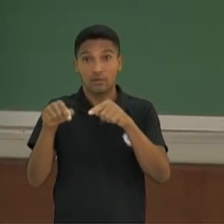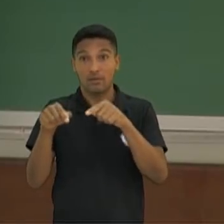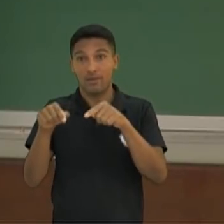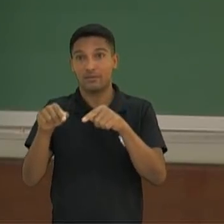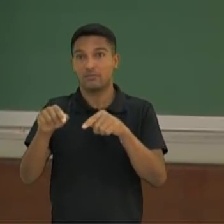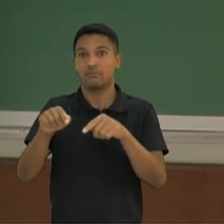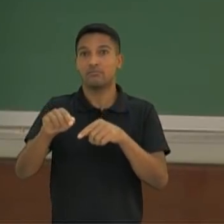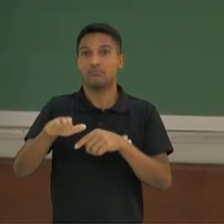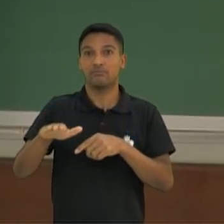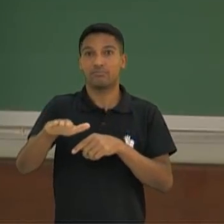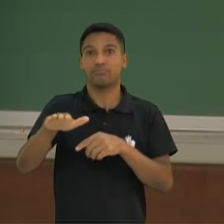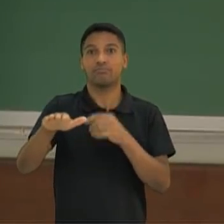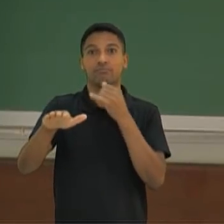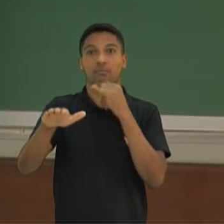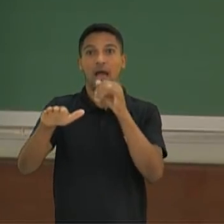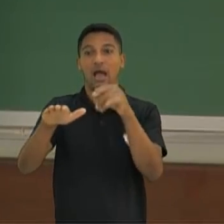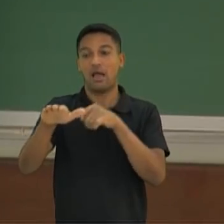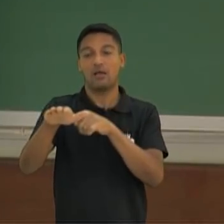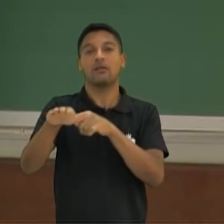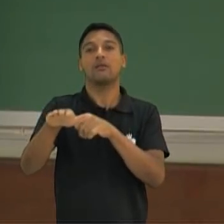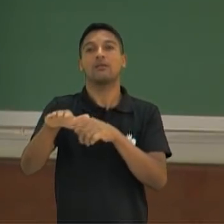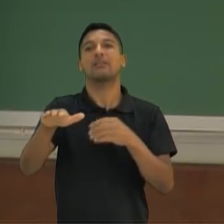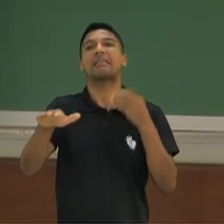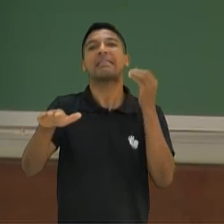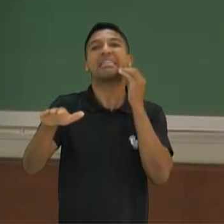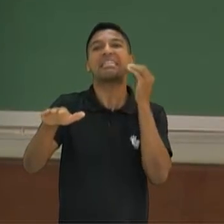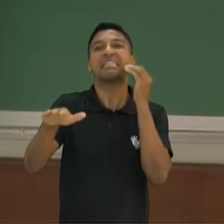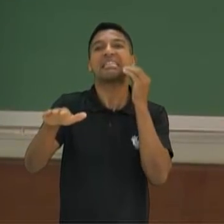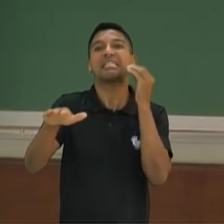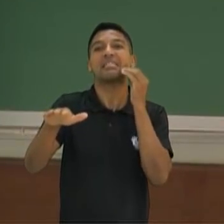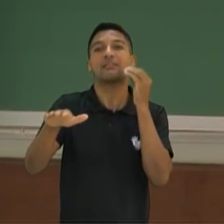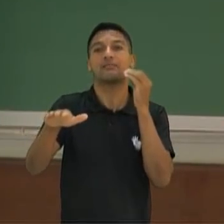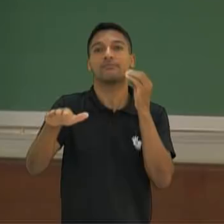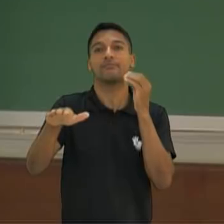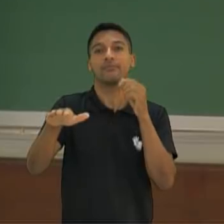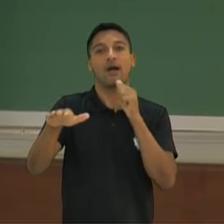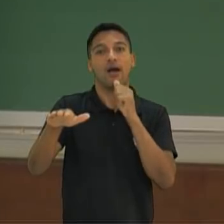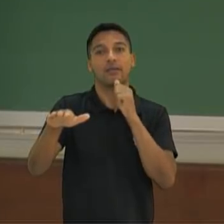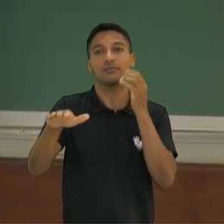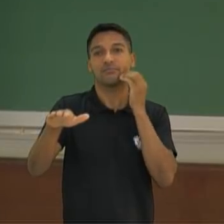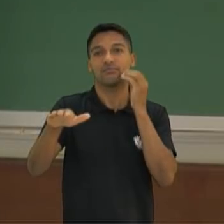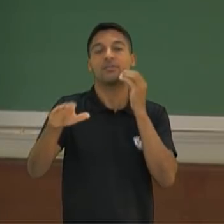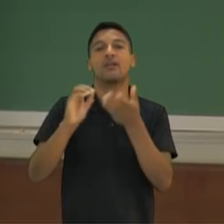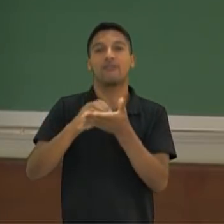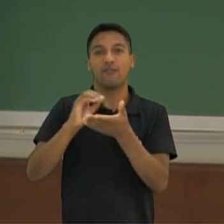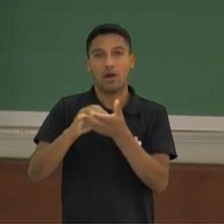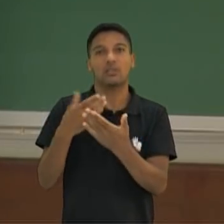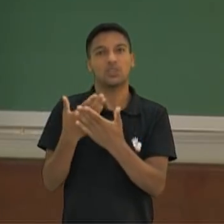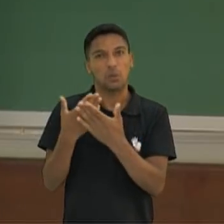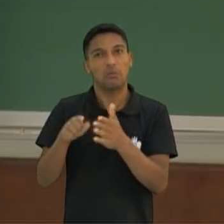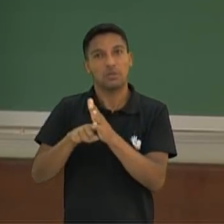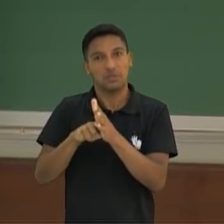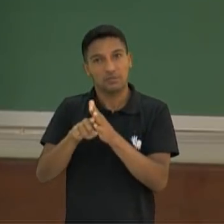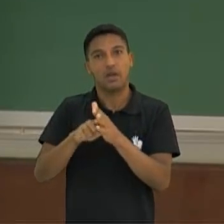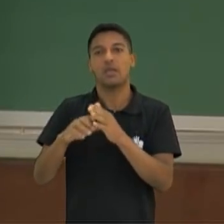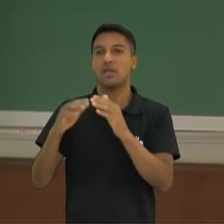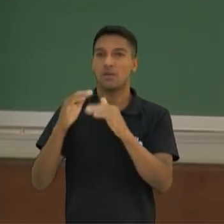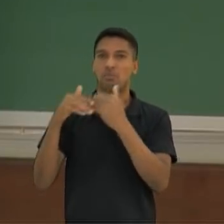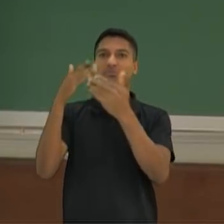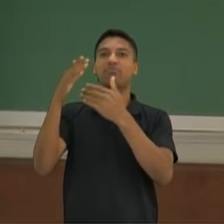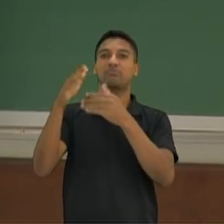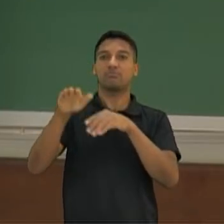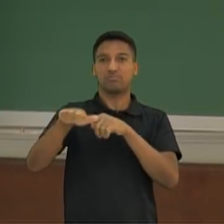muitas experiências sendo colocadas em prática. E aqui nessa imagem, eu busquei uma imagem do primeiro ônibus a